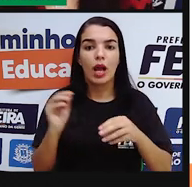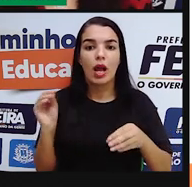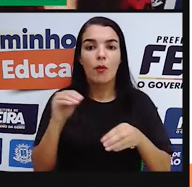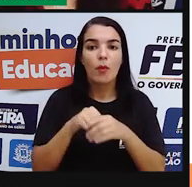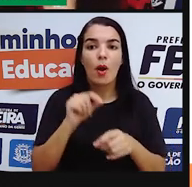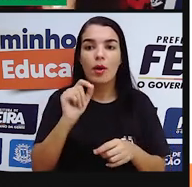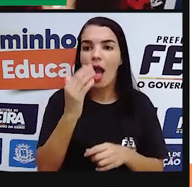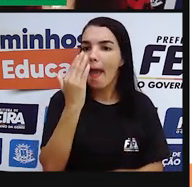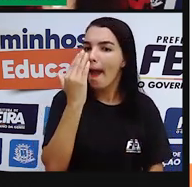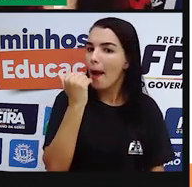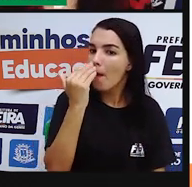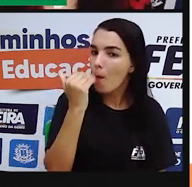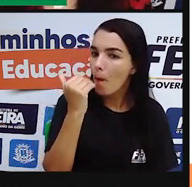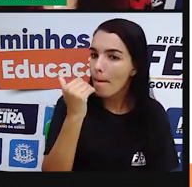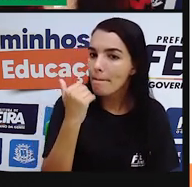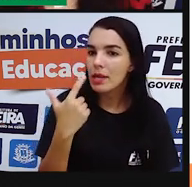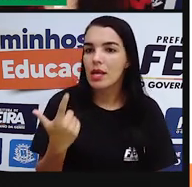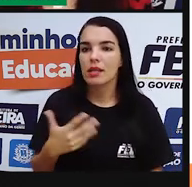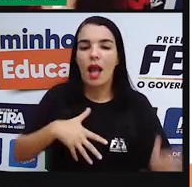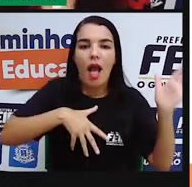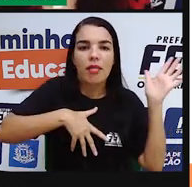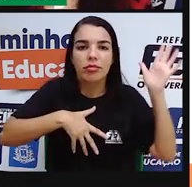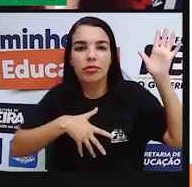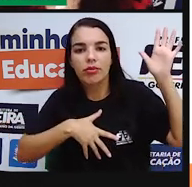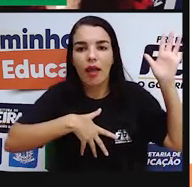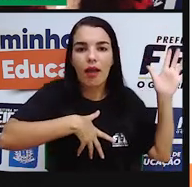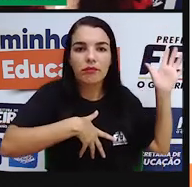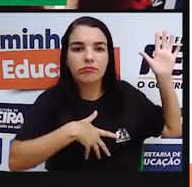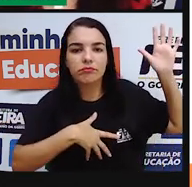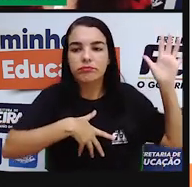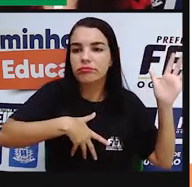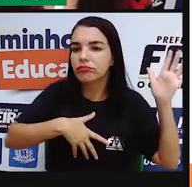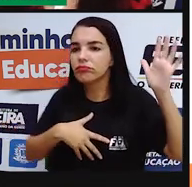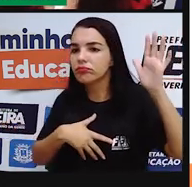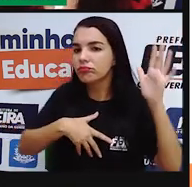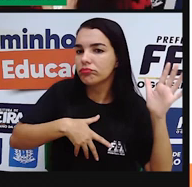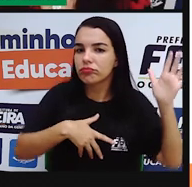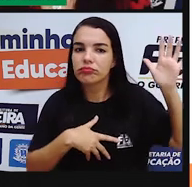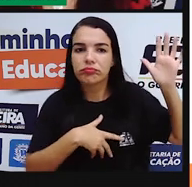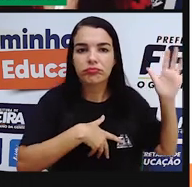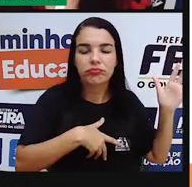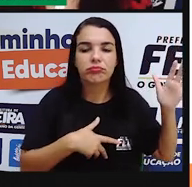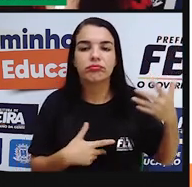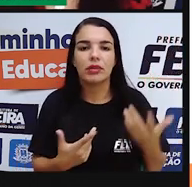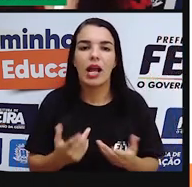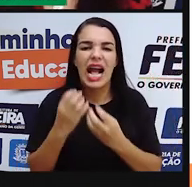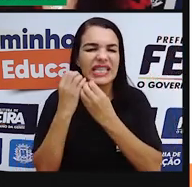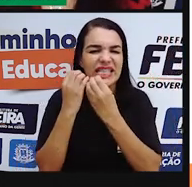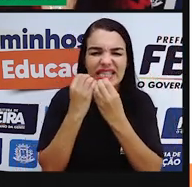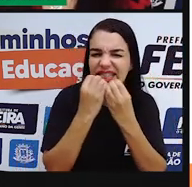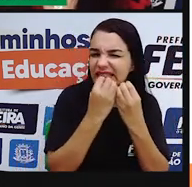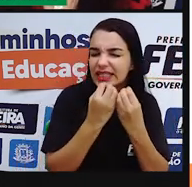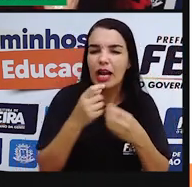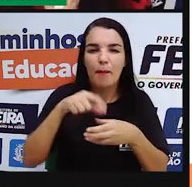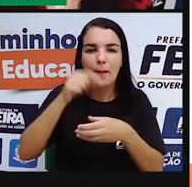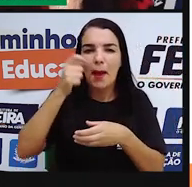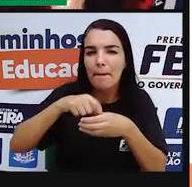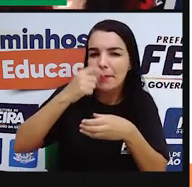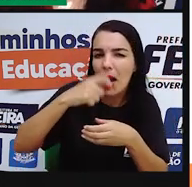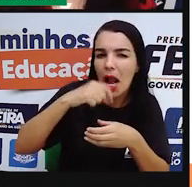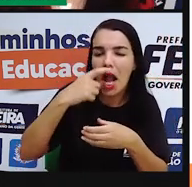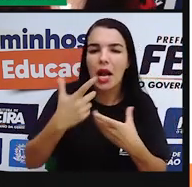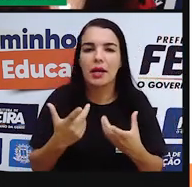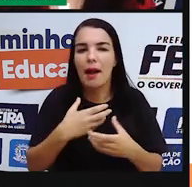aí as comidas, né? As comidas típicas, que é o caso da canjica, que é o caso do milho, que é o caso da pipoca, né?